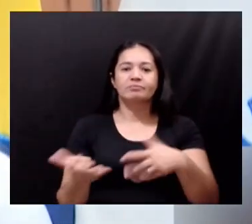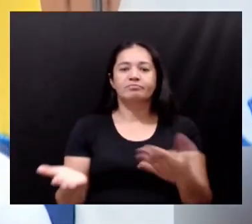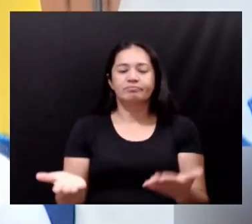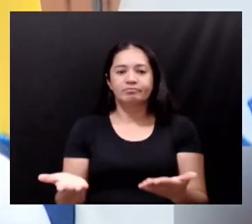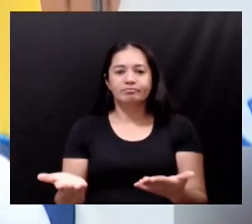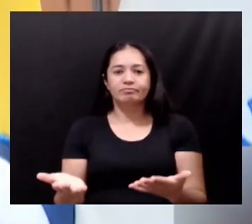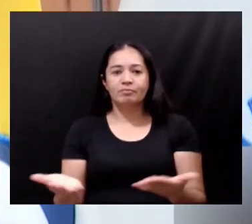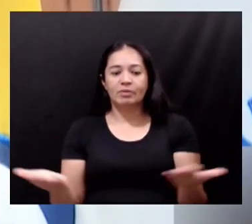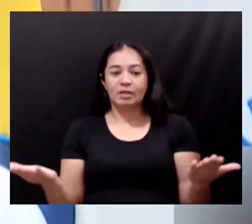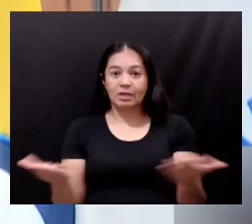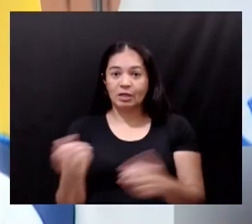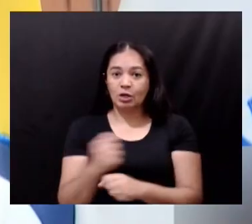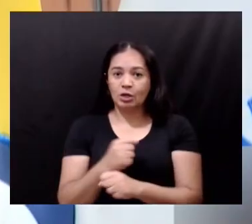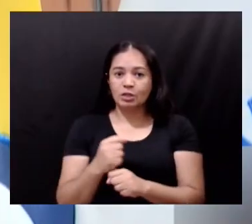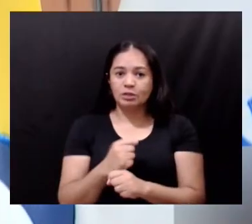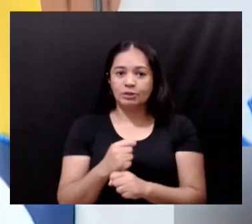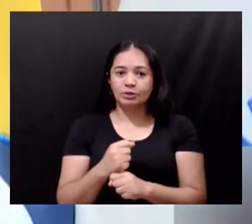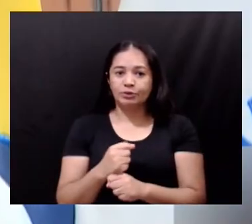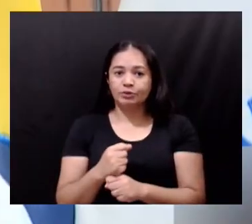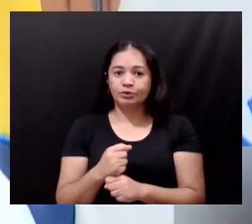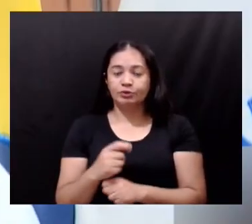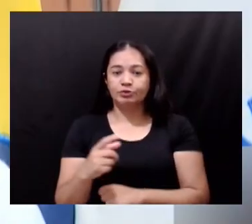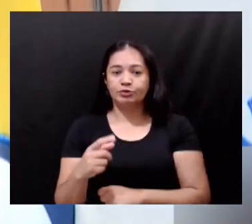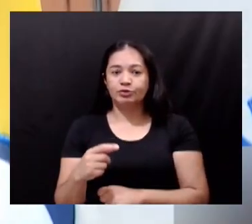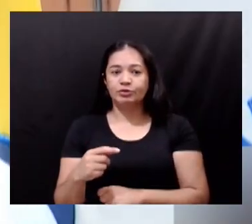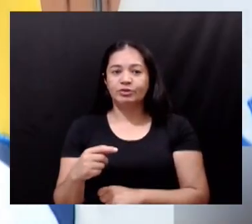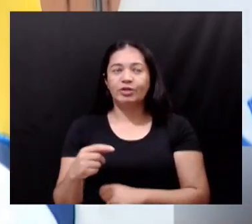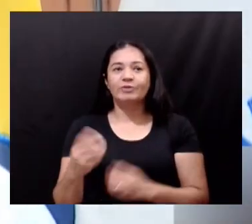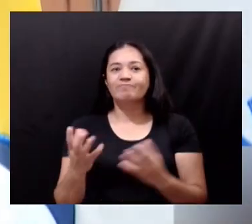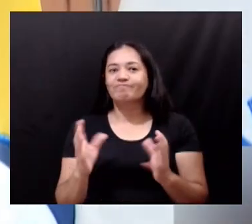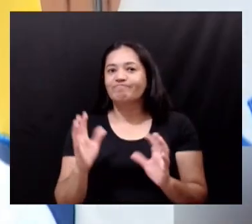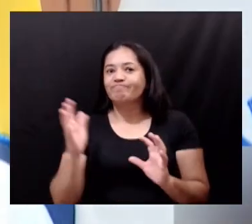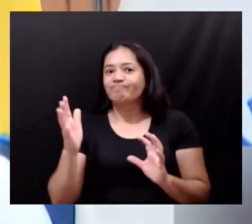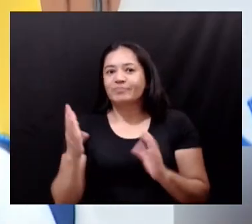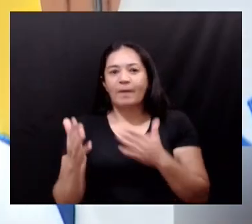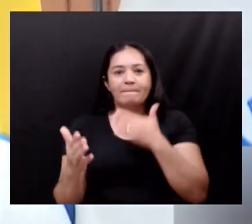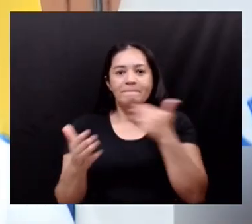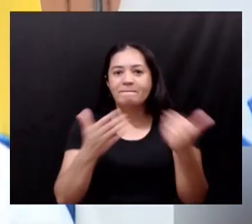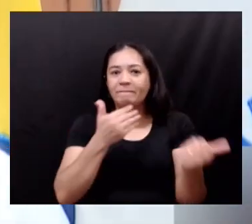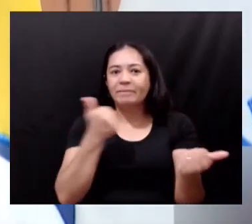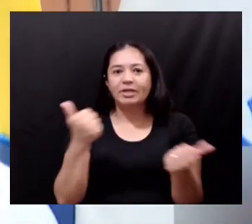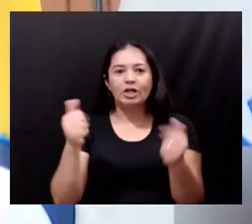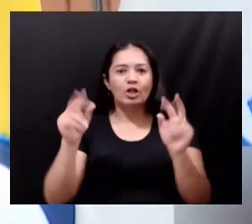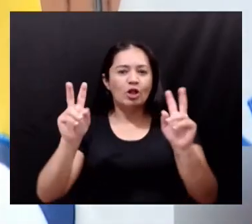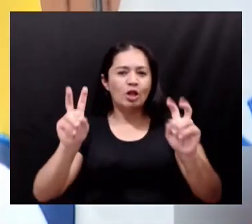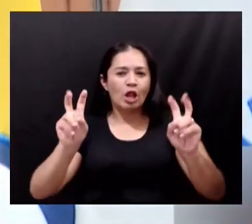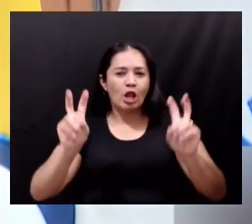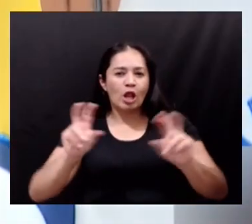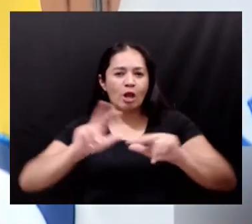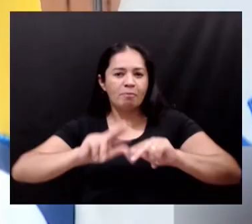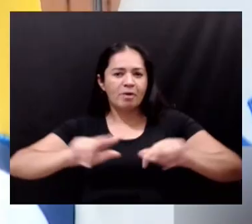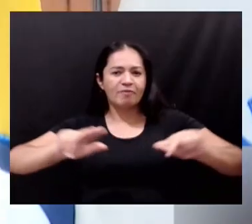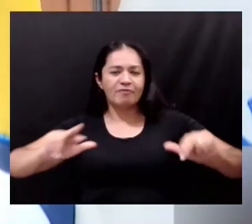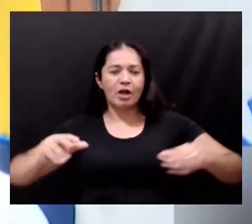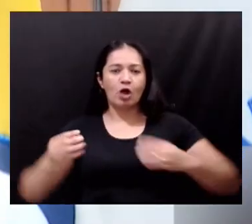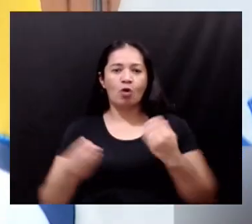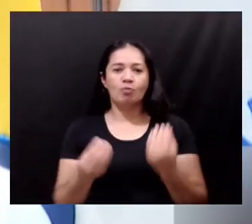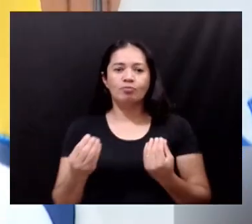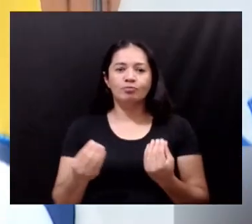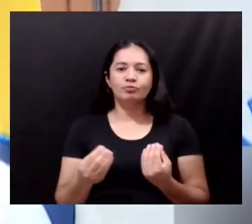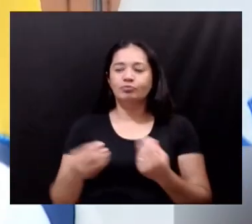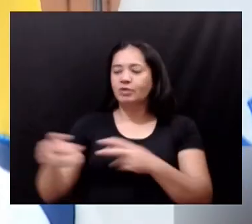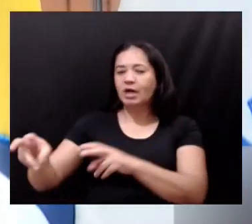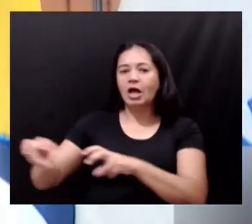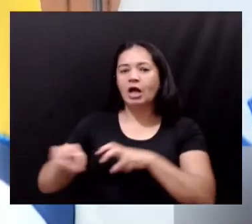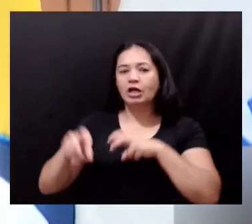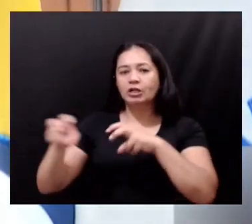a gente teve um prelúdio, né, de muitas temáticas que a gente pode deslumbrar, como a questão da agricultura, a questão veterinária,